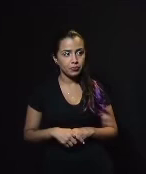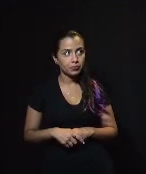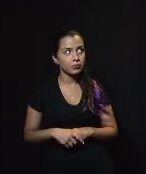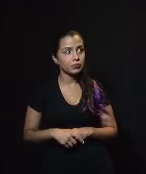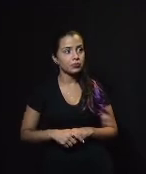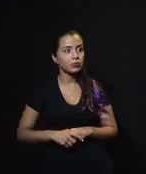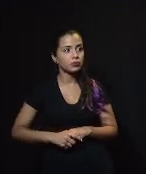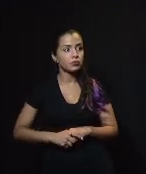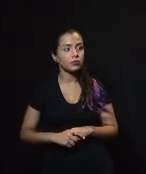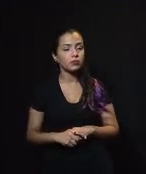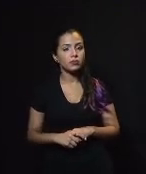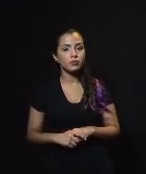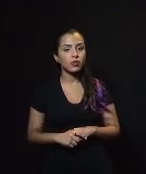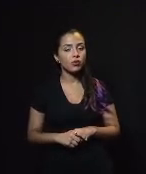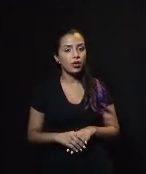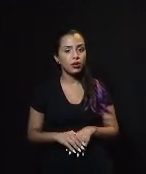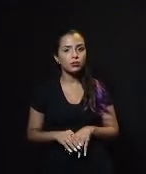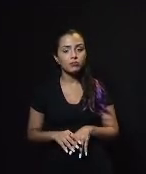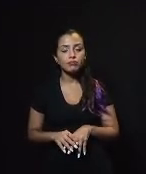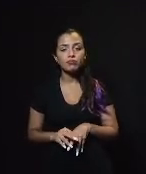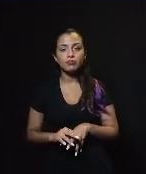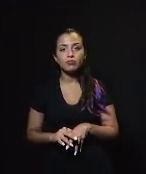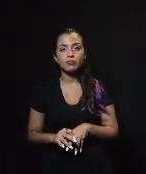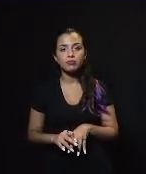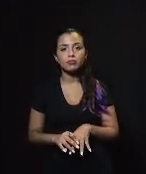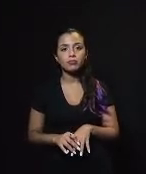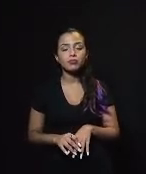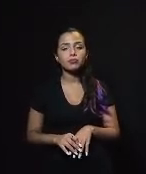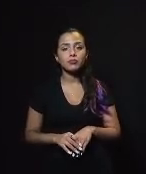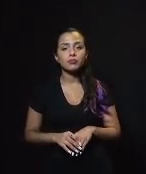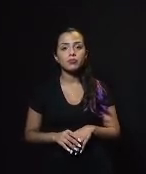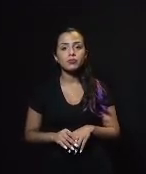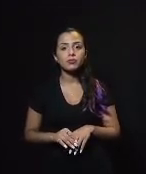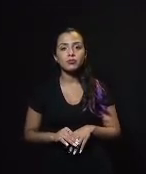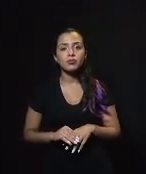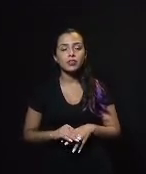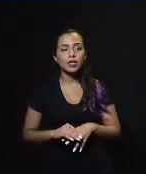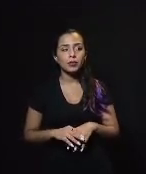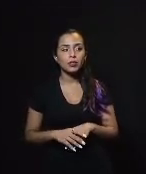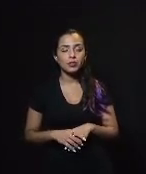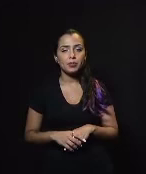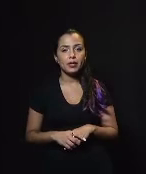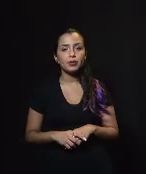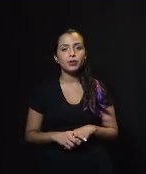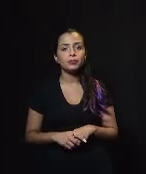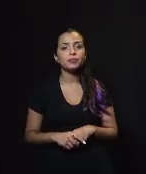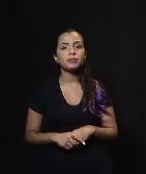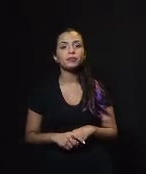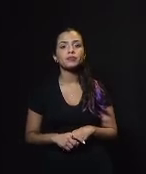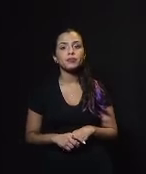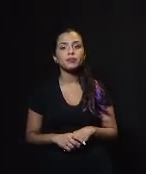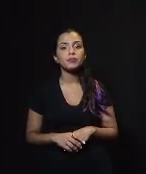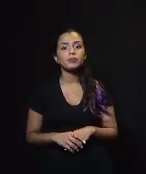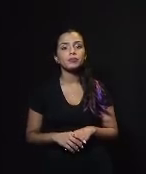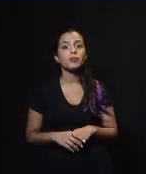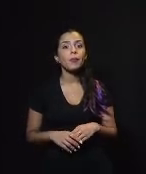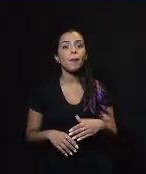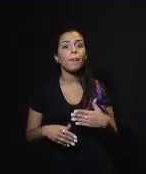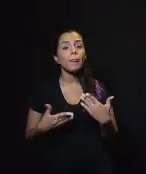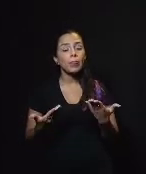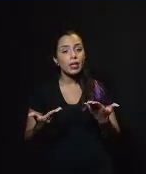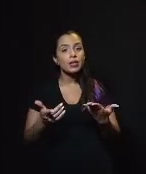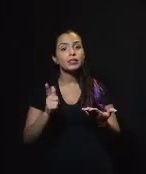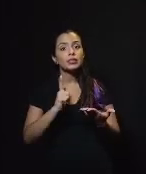Arthur Finkelstein, se não estou me enganando, se não me engano, que foi o filho de um motorista de táxi,